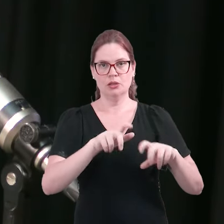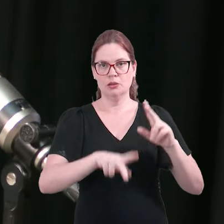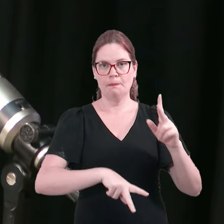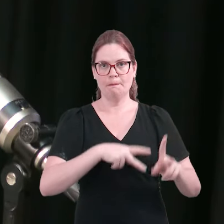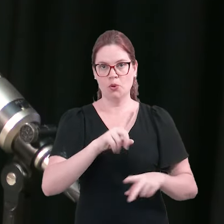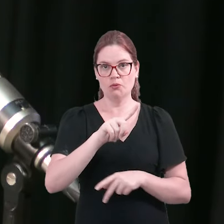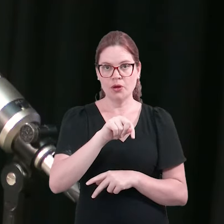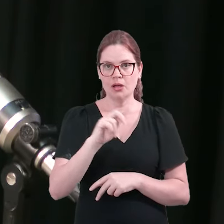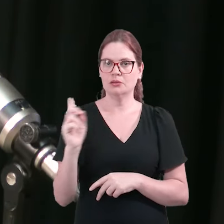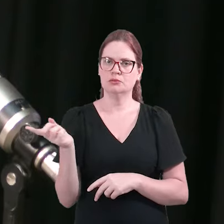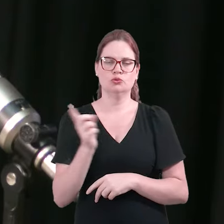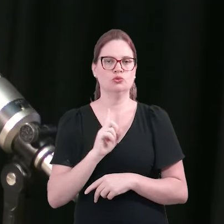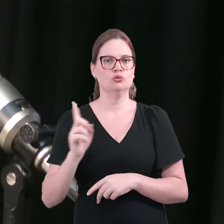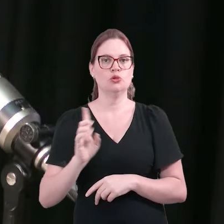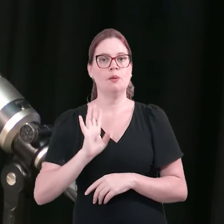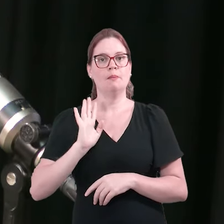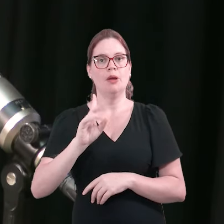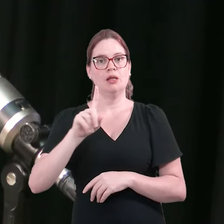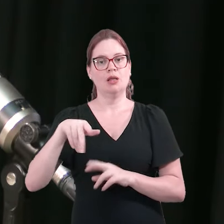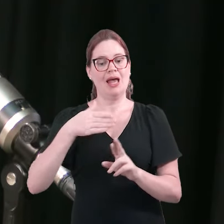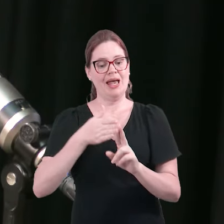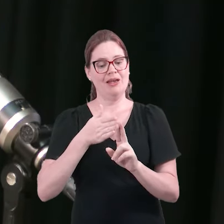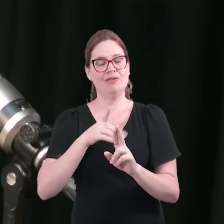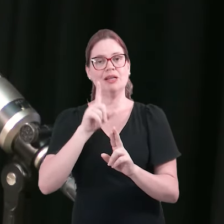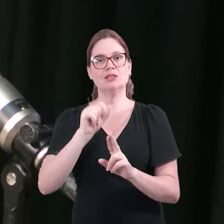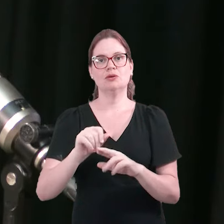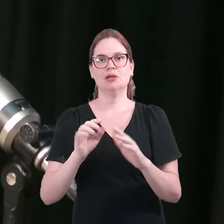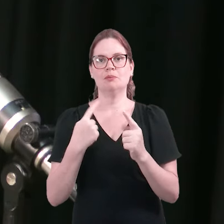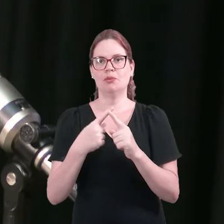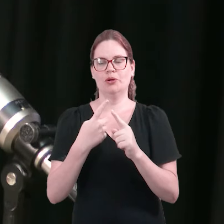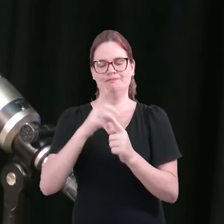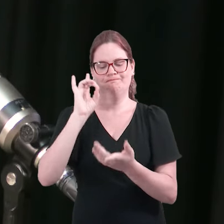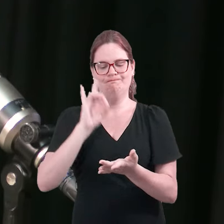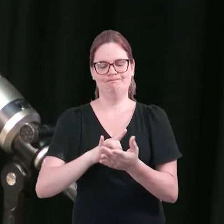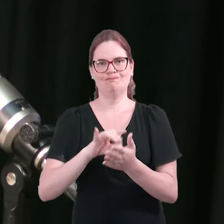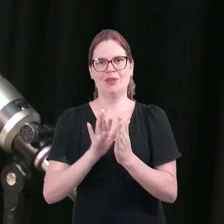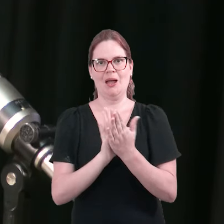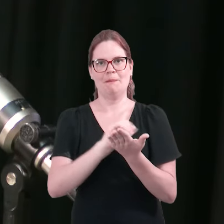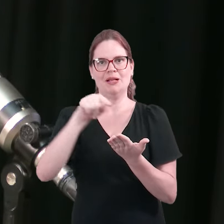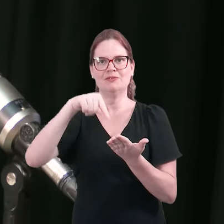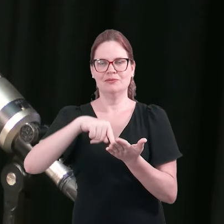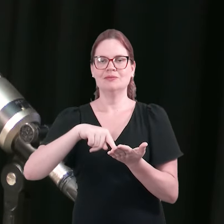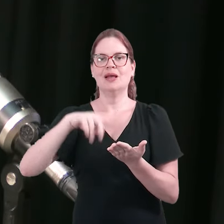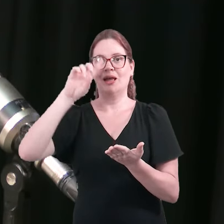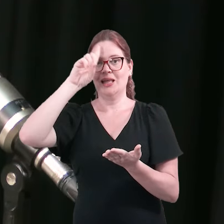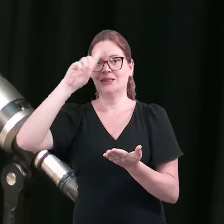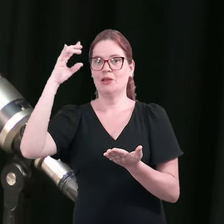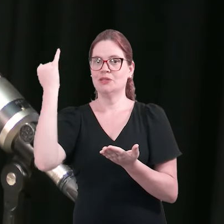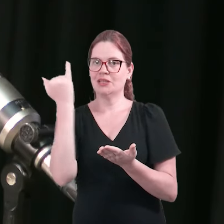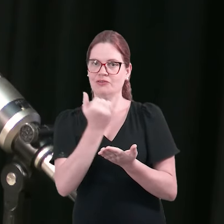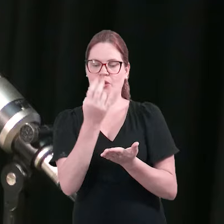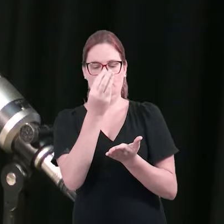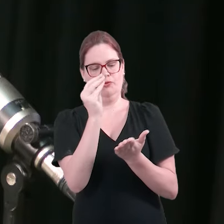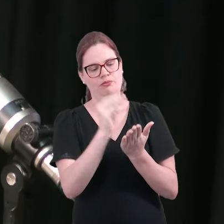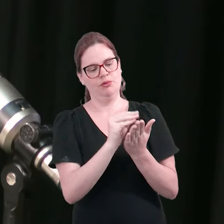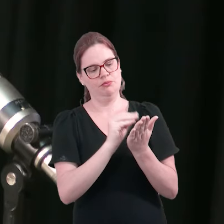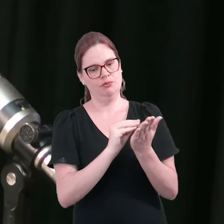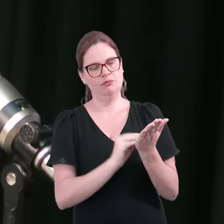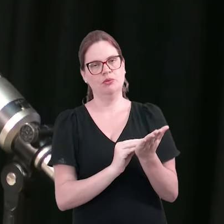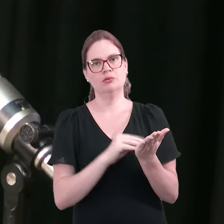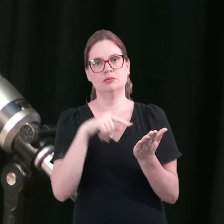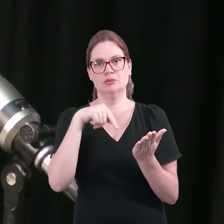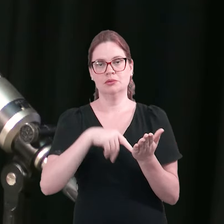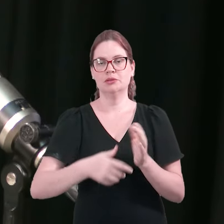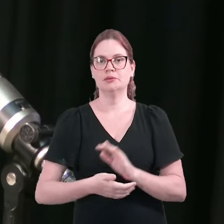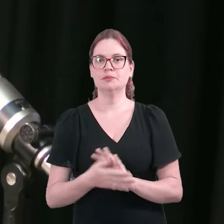um determinado povo, mas nós apoiamos na veracidade que contém nas Escrituras. Então,